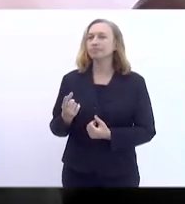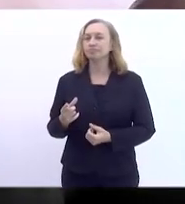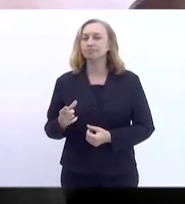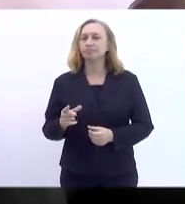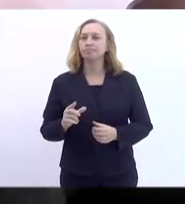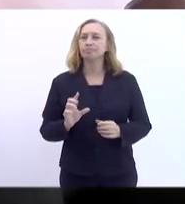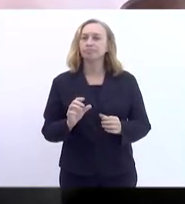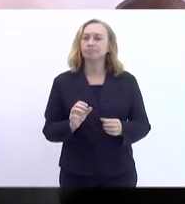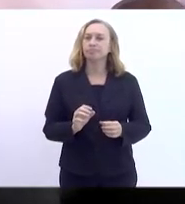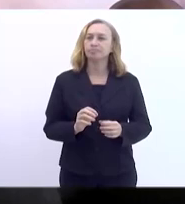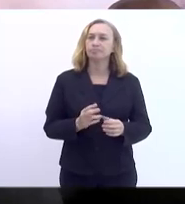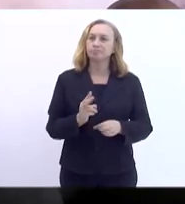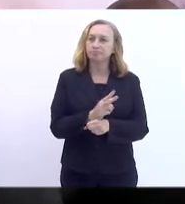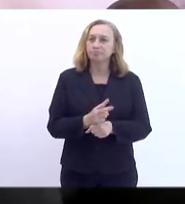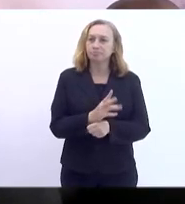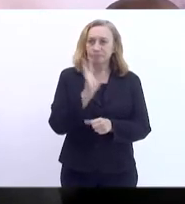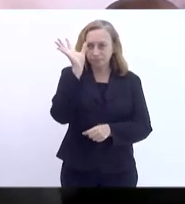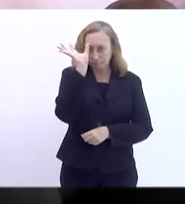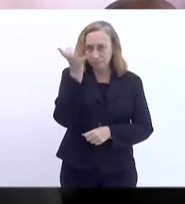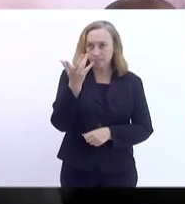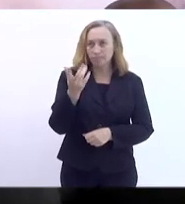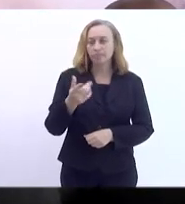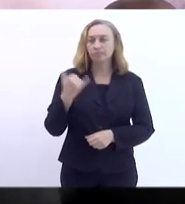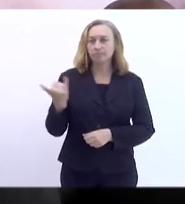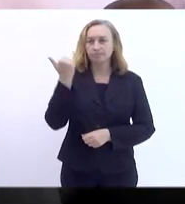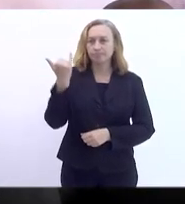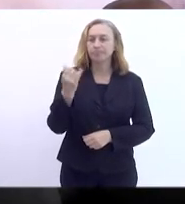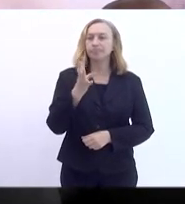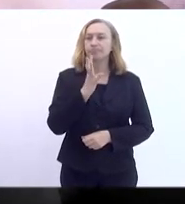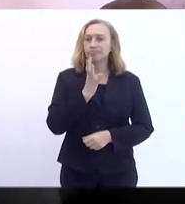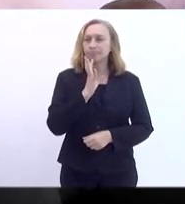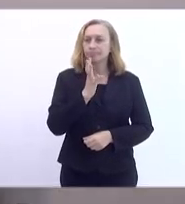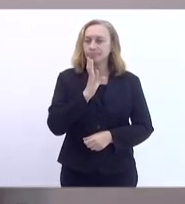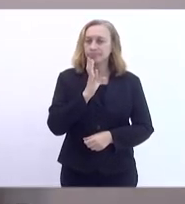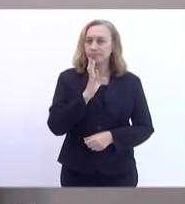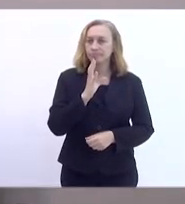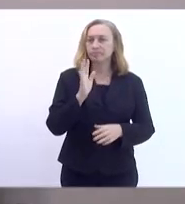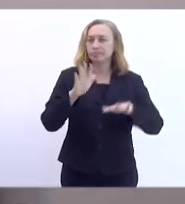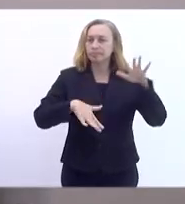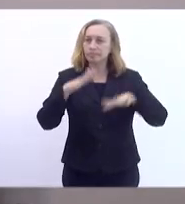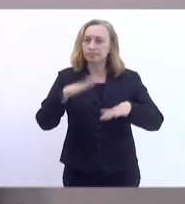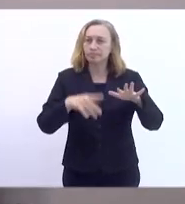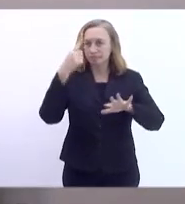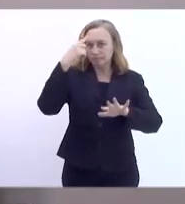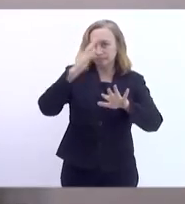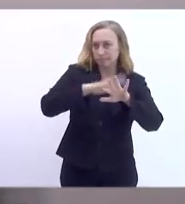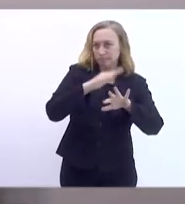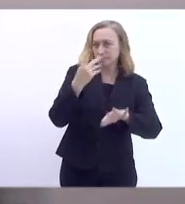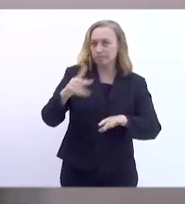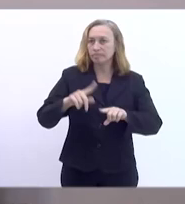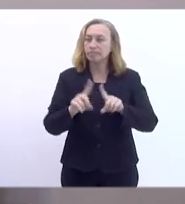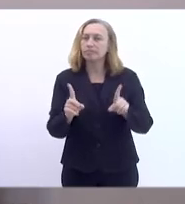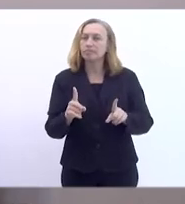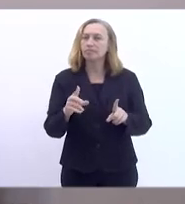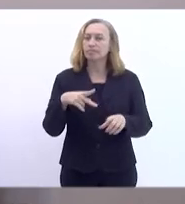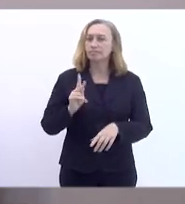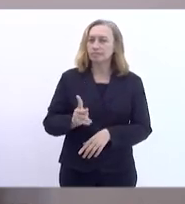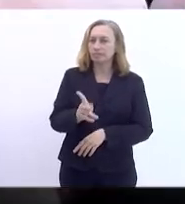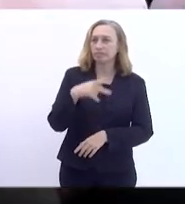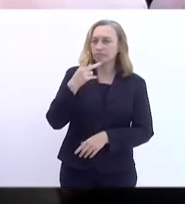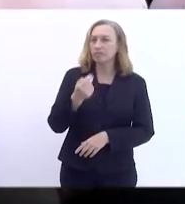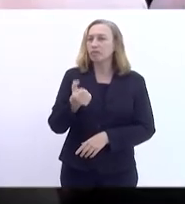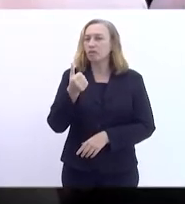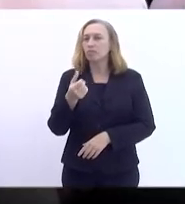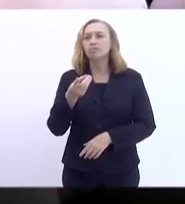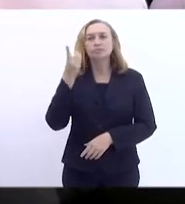fato têm buscado a solução então é importante reconhecer independente das vezes ideológicos mas eu sempre costumo dizer sem medo de errar são